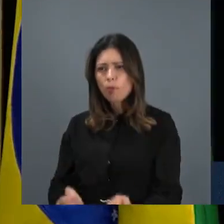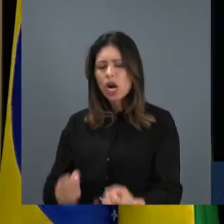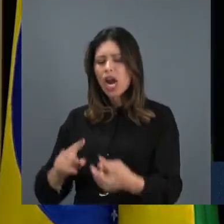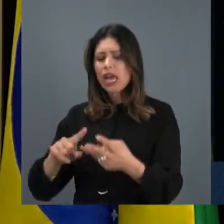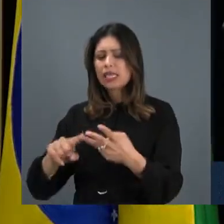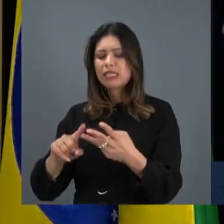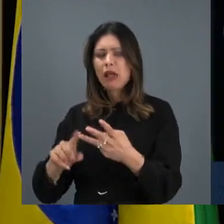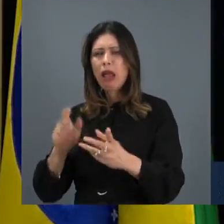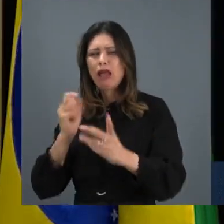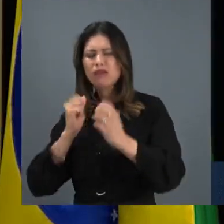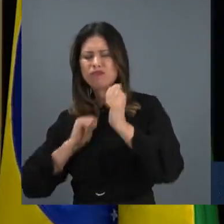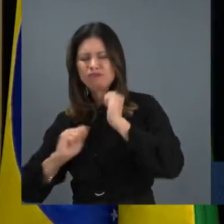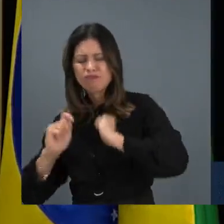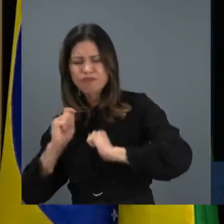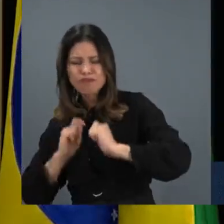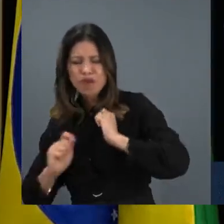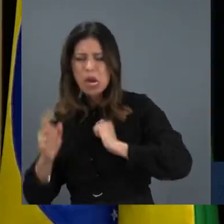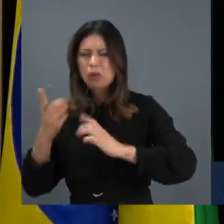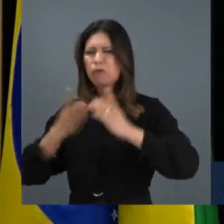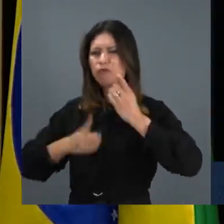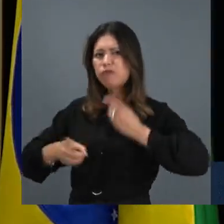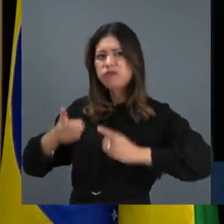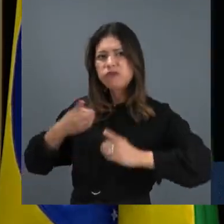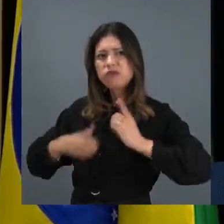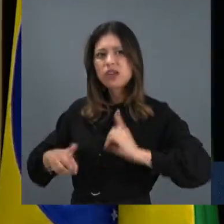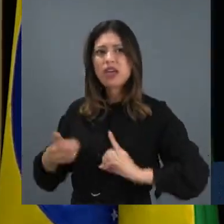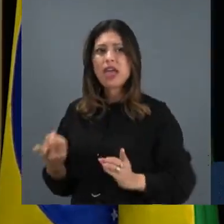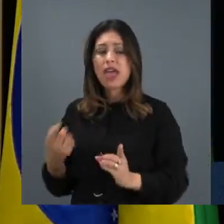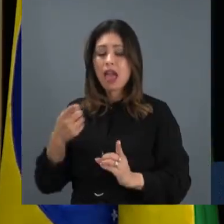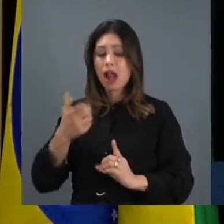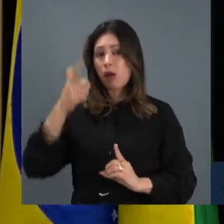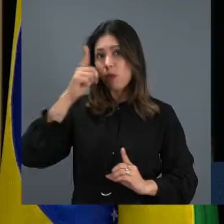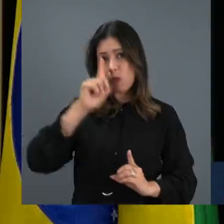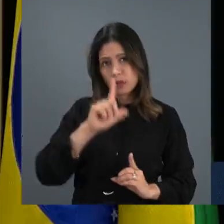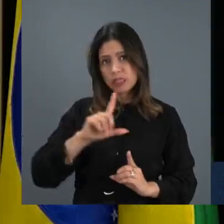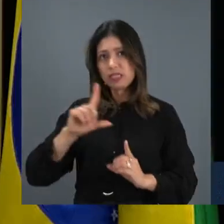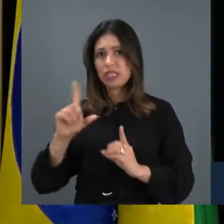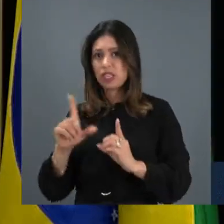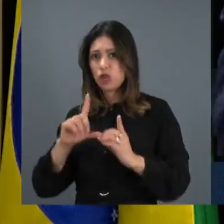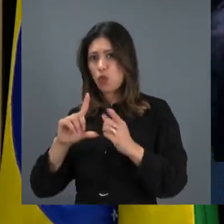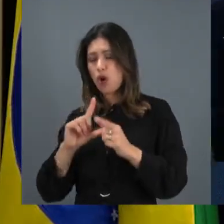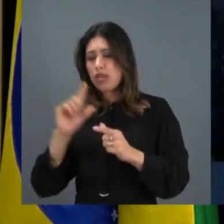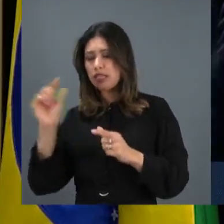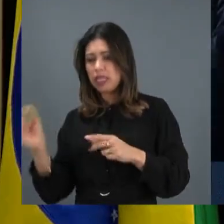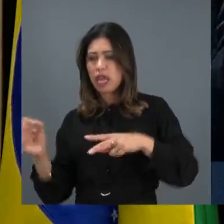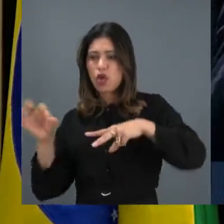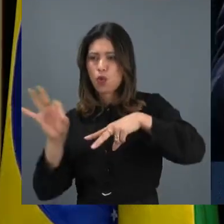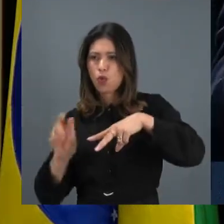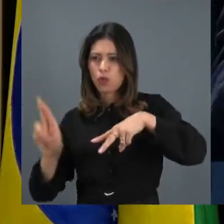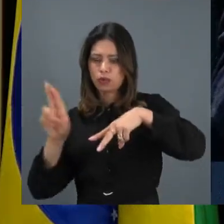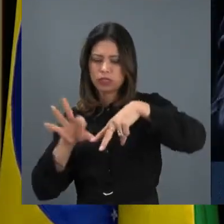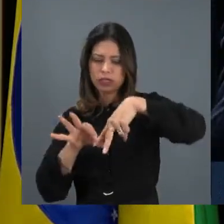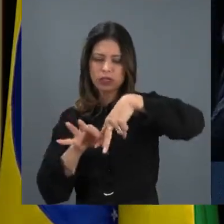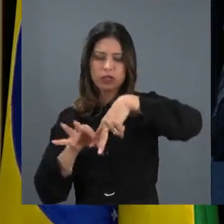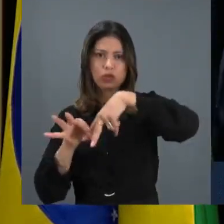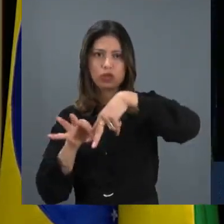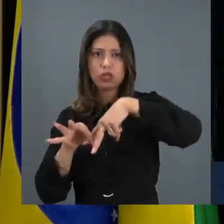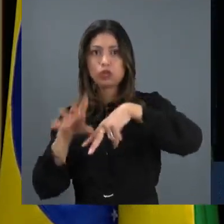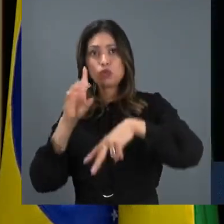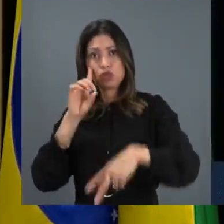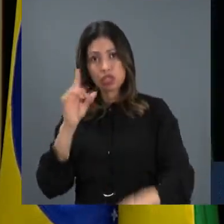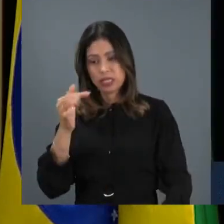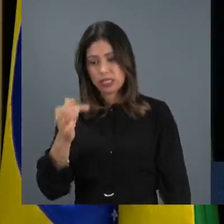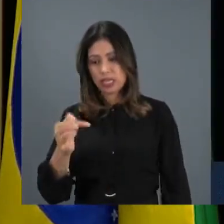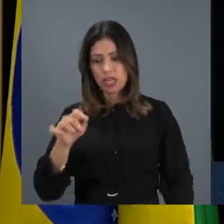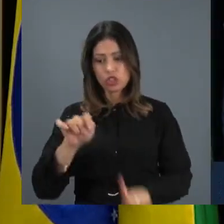de depressão. Ela conseguiu liberdade provisória com o uso da tornozeleira no dia 7 de agosto do ano passado. E,